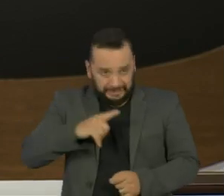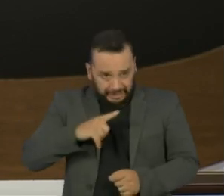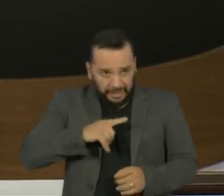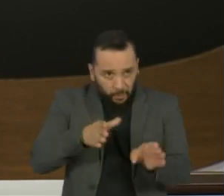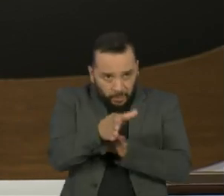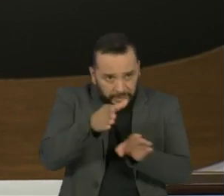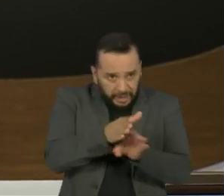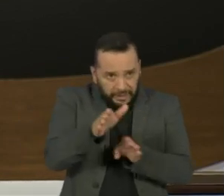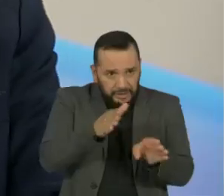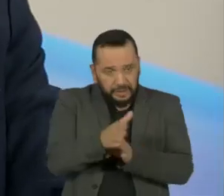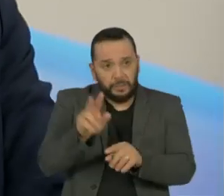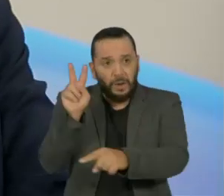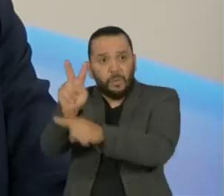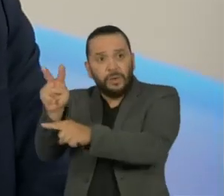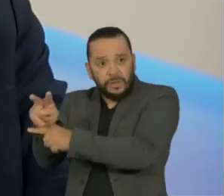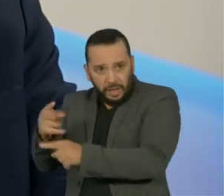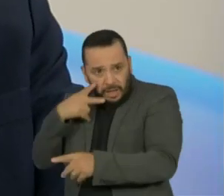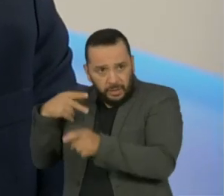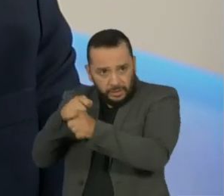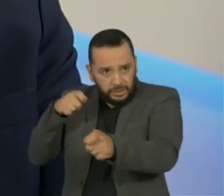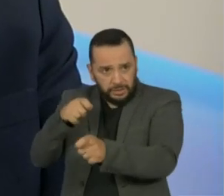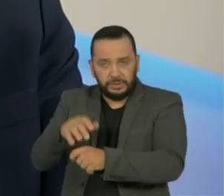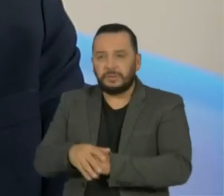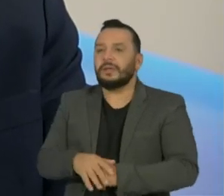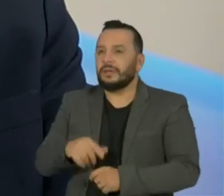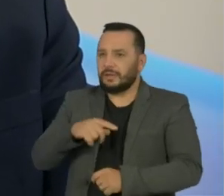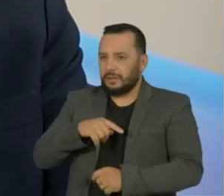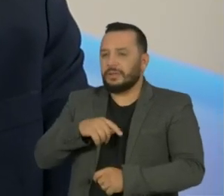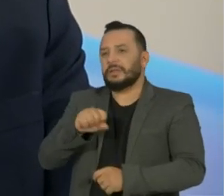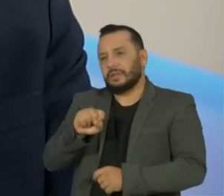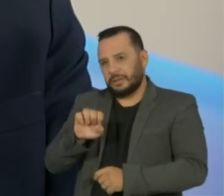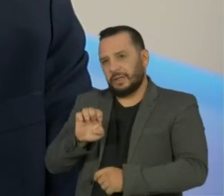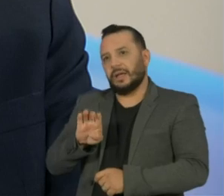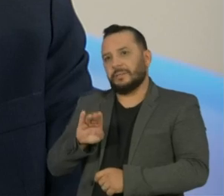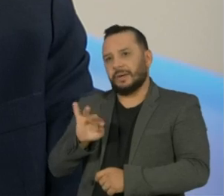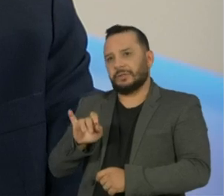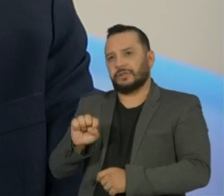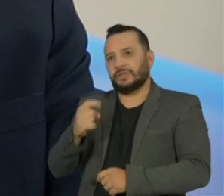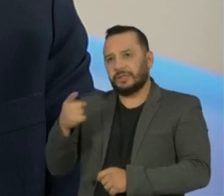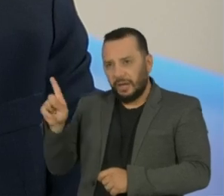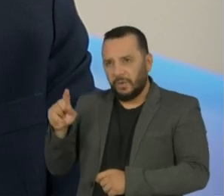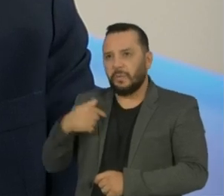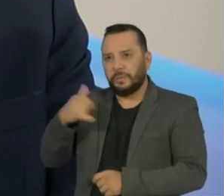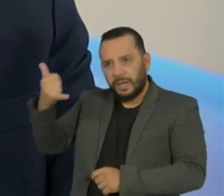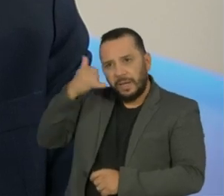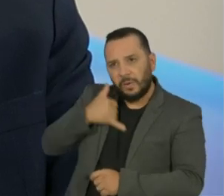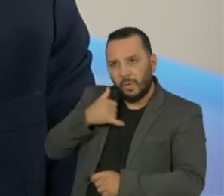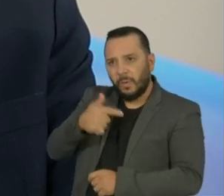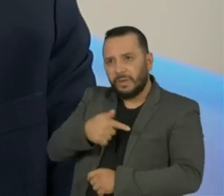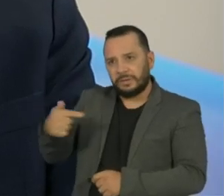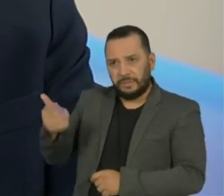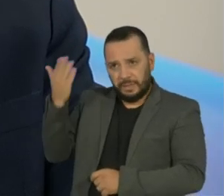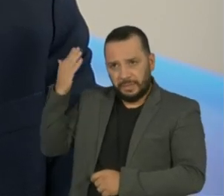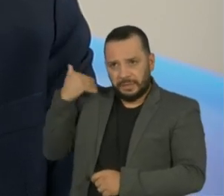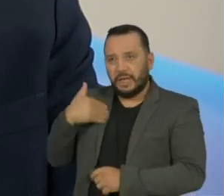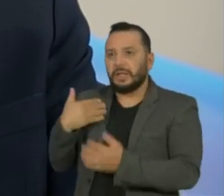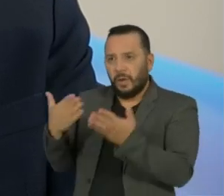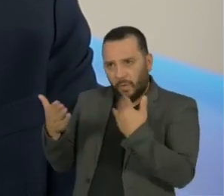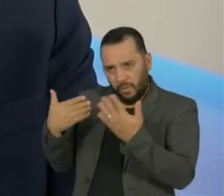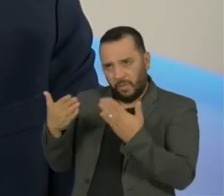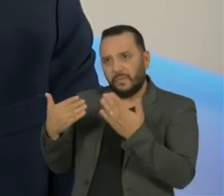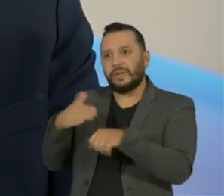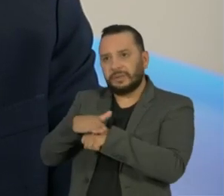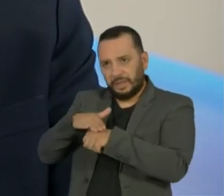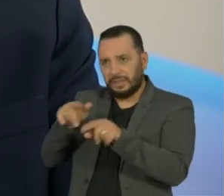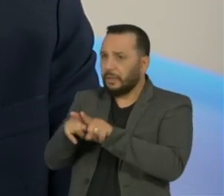cuidado com isso mesmo o sebastião salgado me ligou semana passada conversamos sobre isso e tive